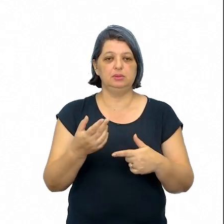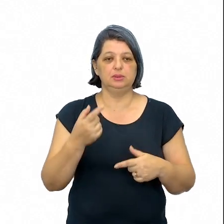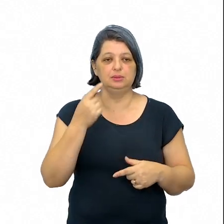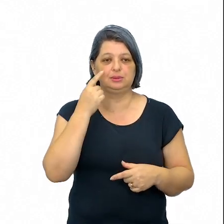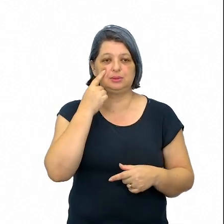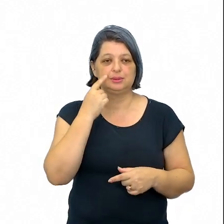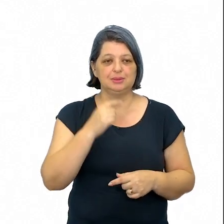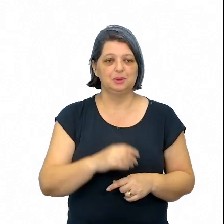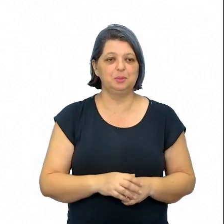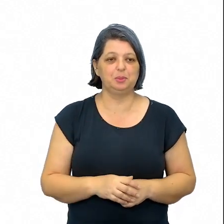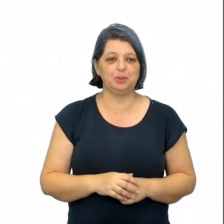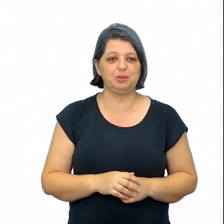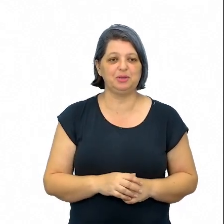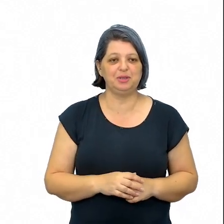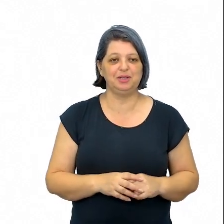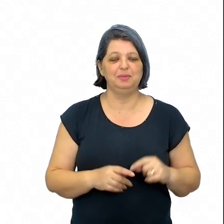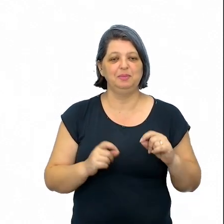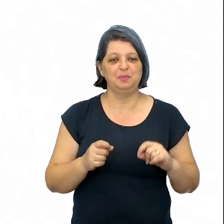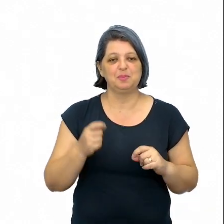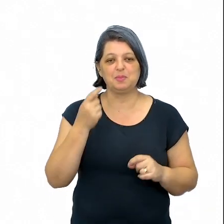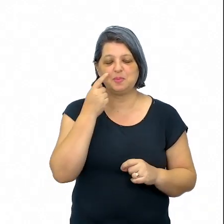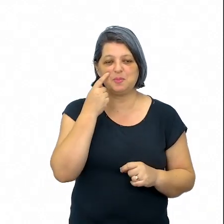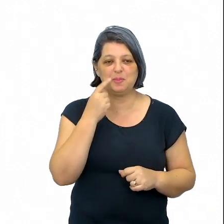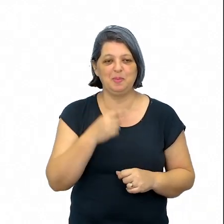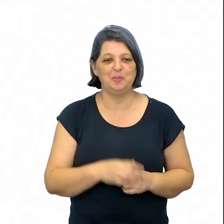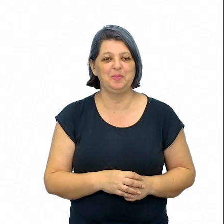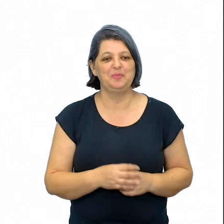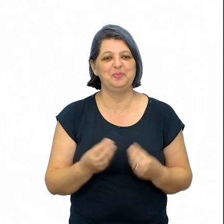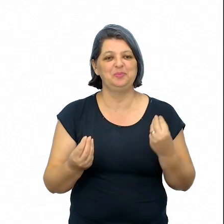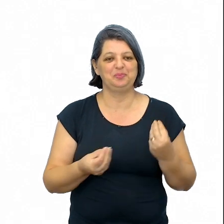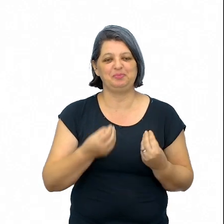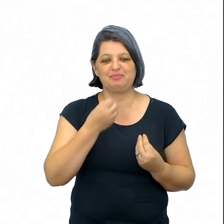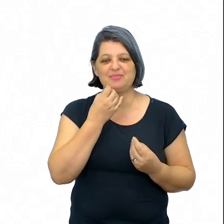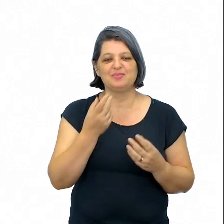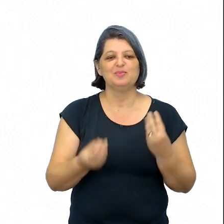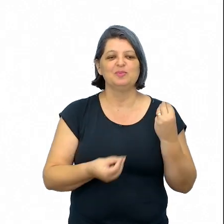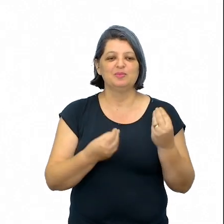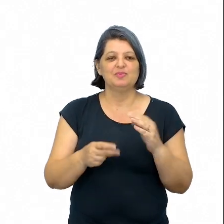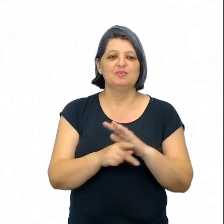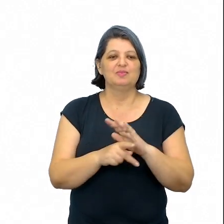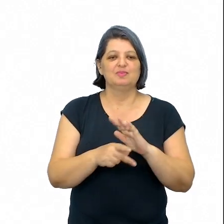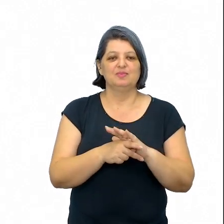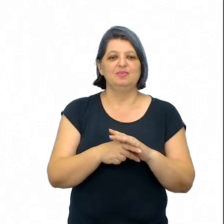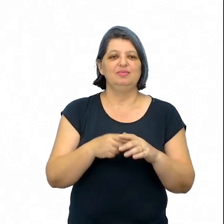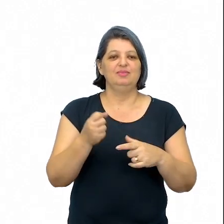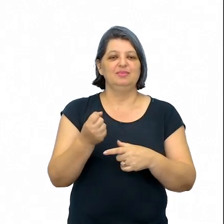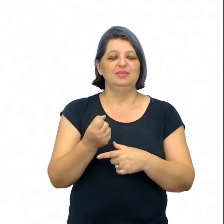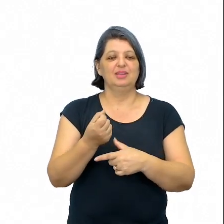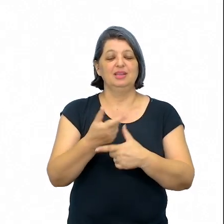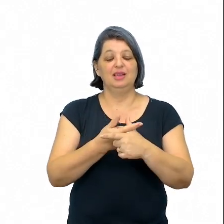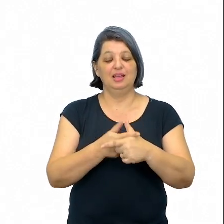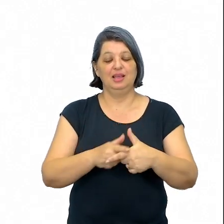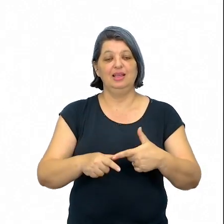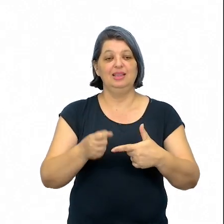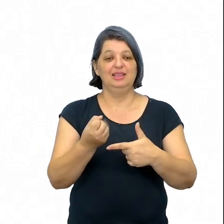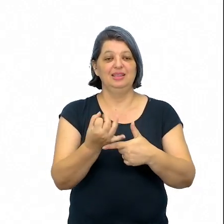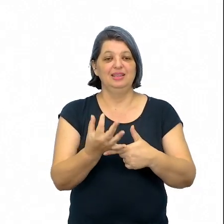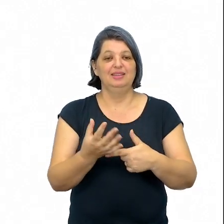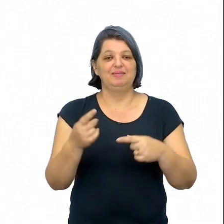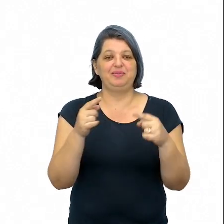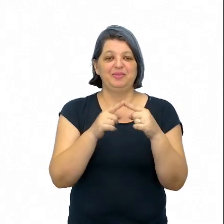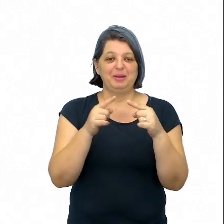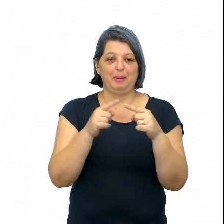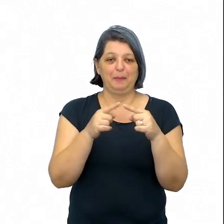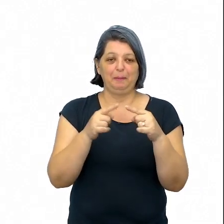tenho que pensar nesse divisão. Então, qual que é a razão de 1/2? O que é uma razão para nós? A semelhança, a razão